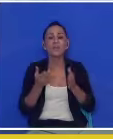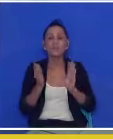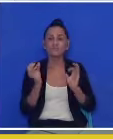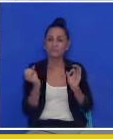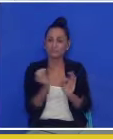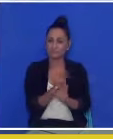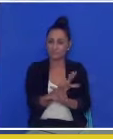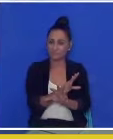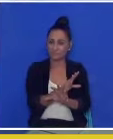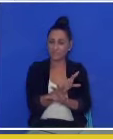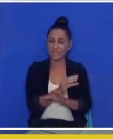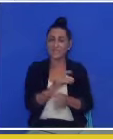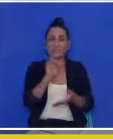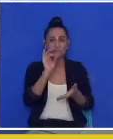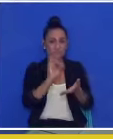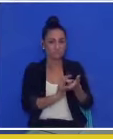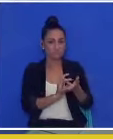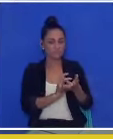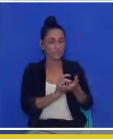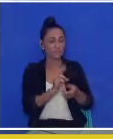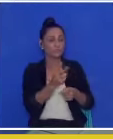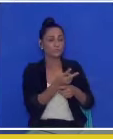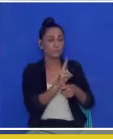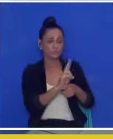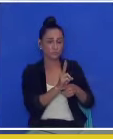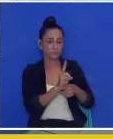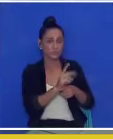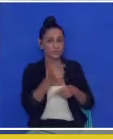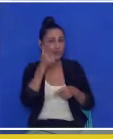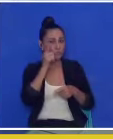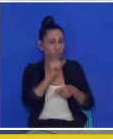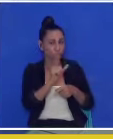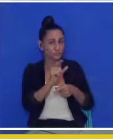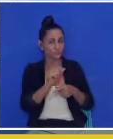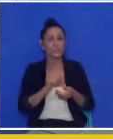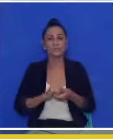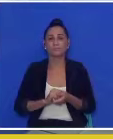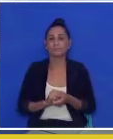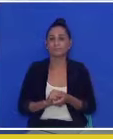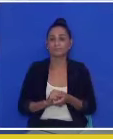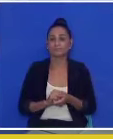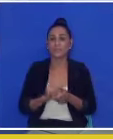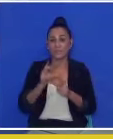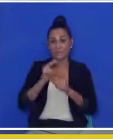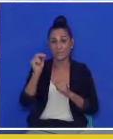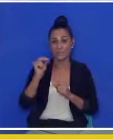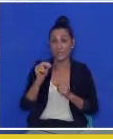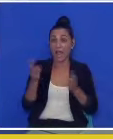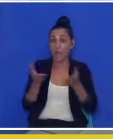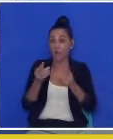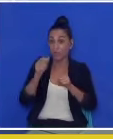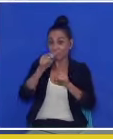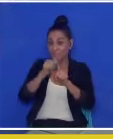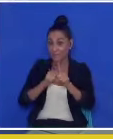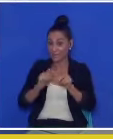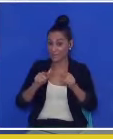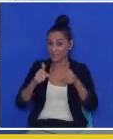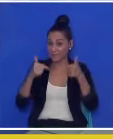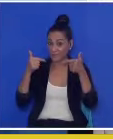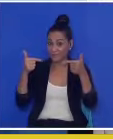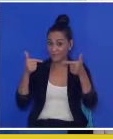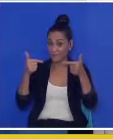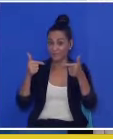realizada, validada por nossos auditores. Lembrando, você tem mais uma chance de ganhar. Agora, vamos conhecer o mês da sorte.